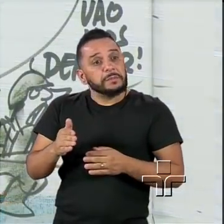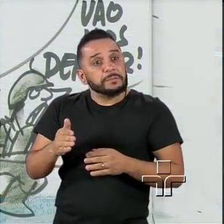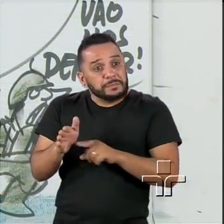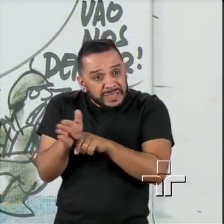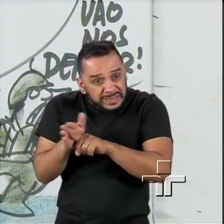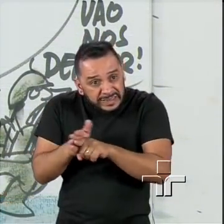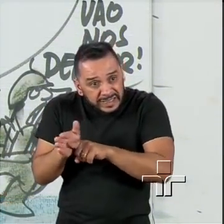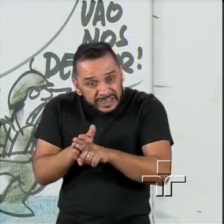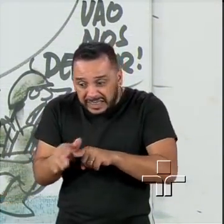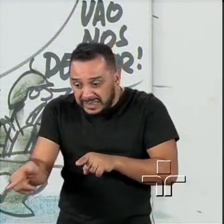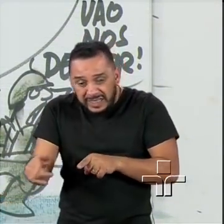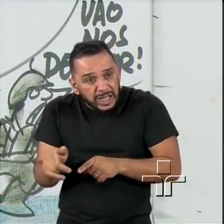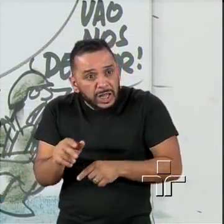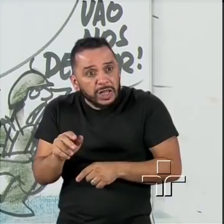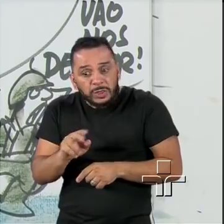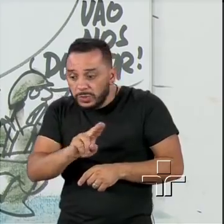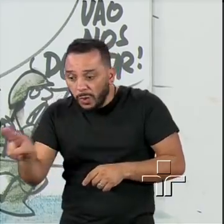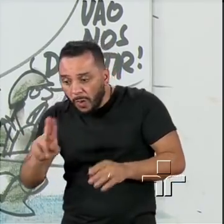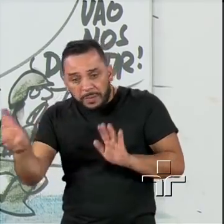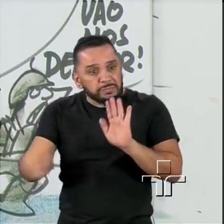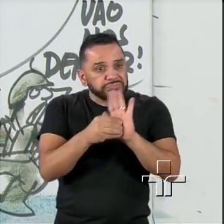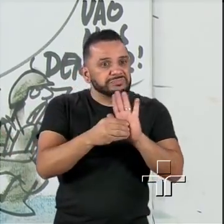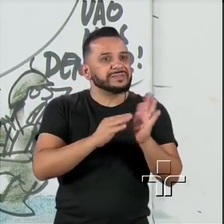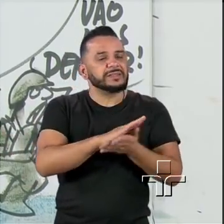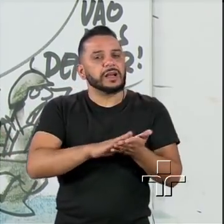pouquinho. Aqui há um acordo.